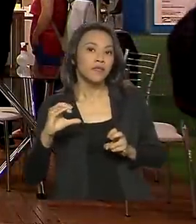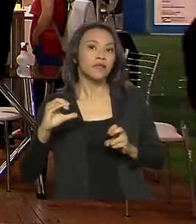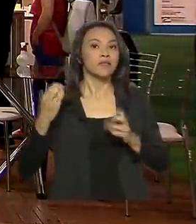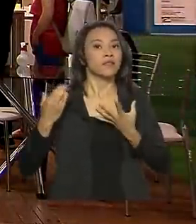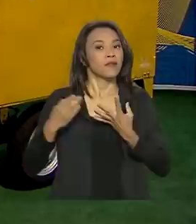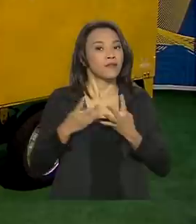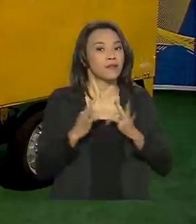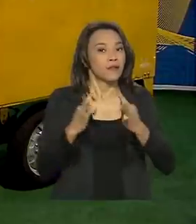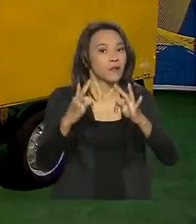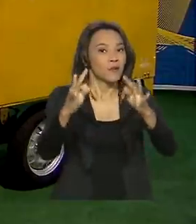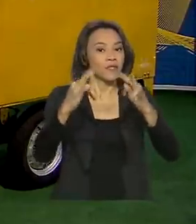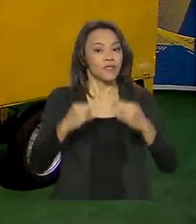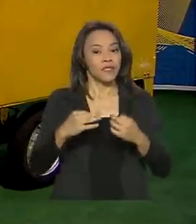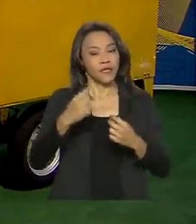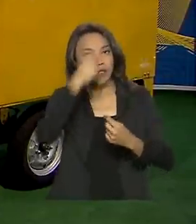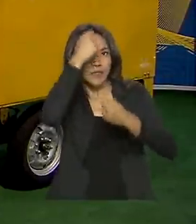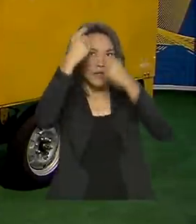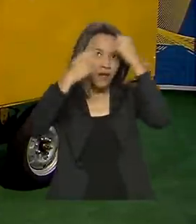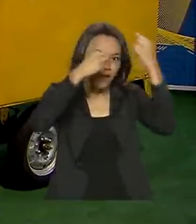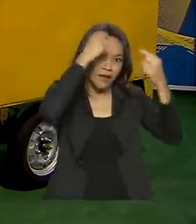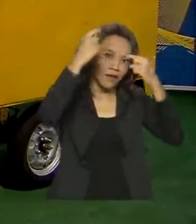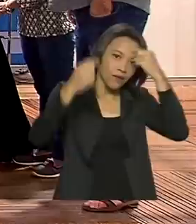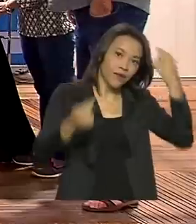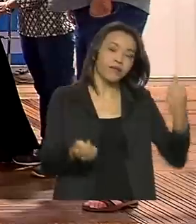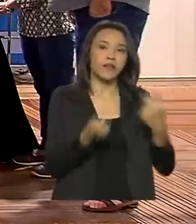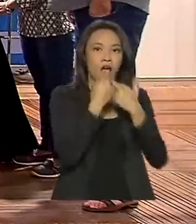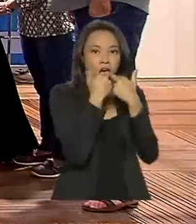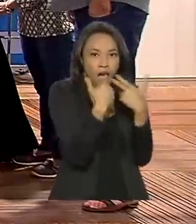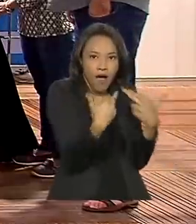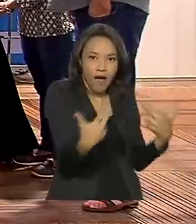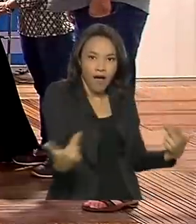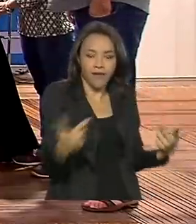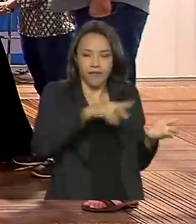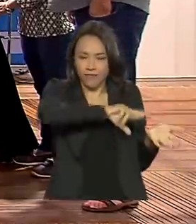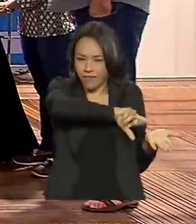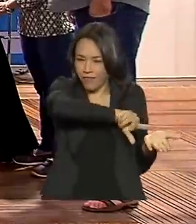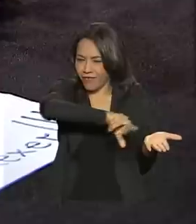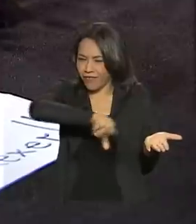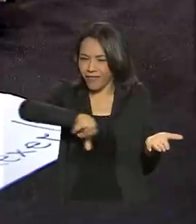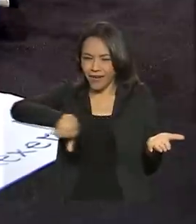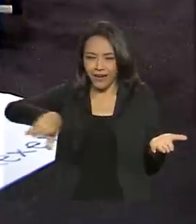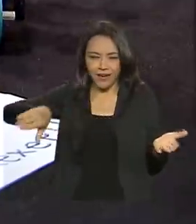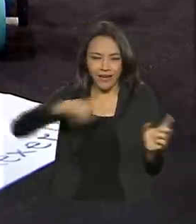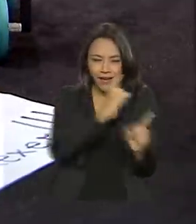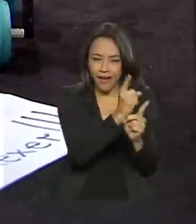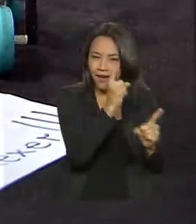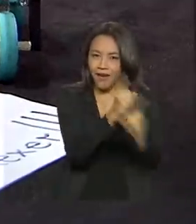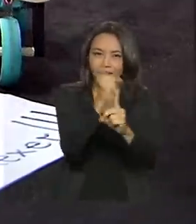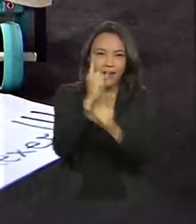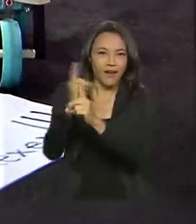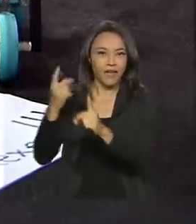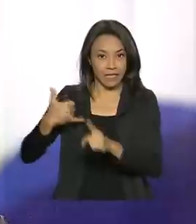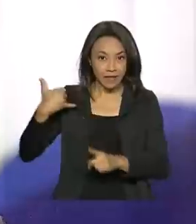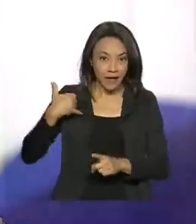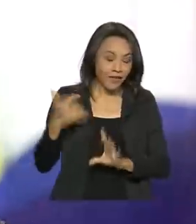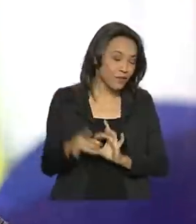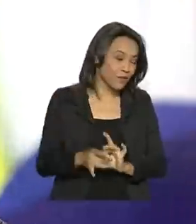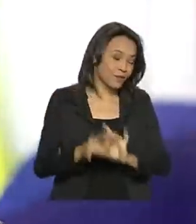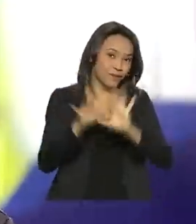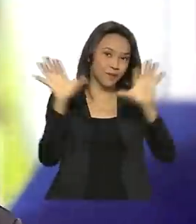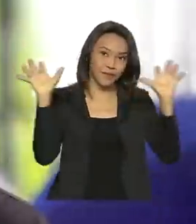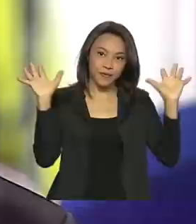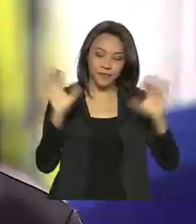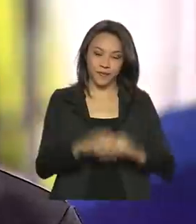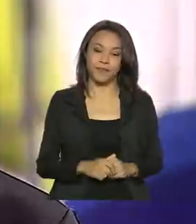tecnologia. Criatividade, inovação, uma infinidade de descobertas para todas as idades.